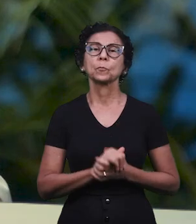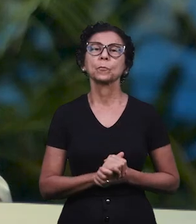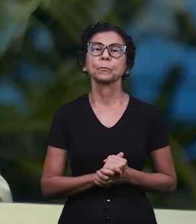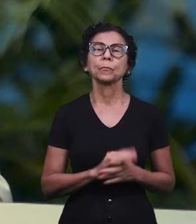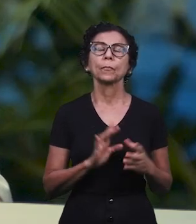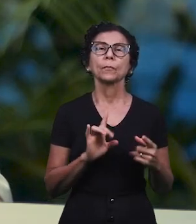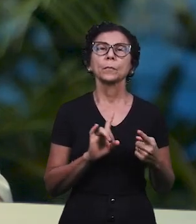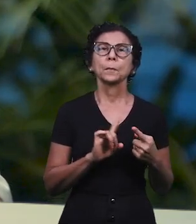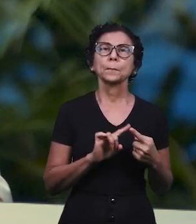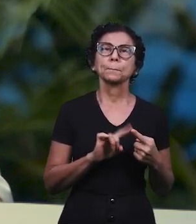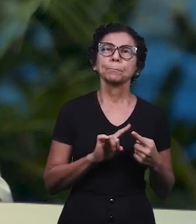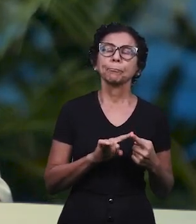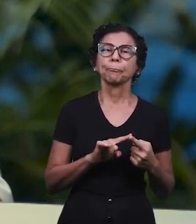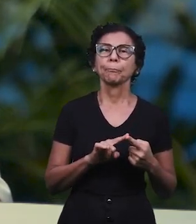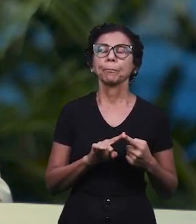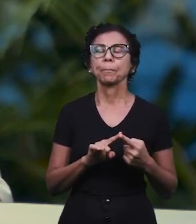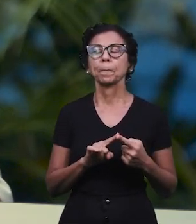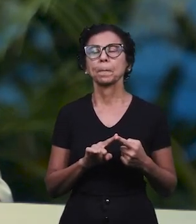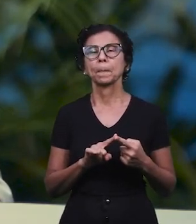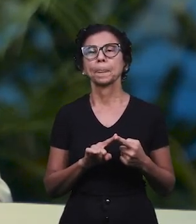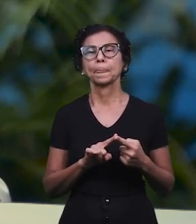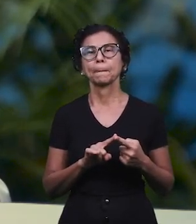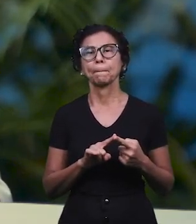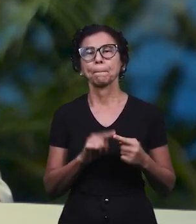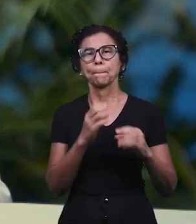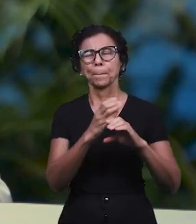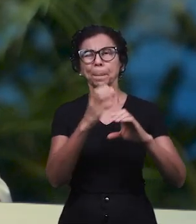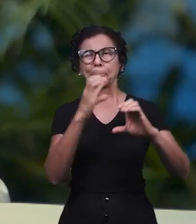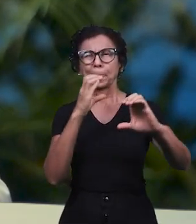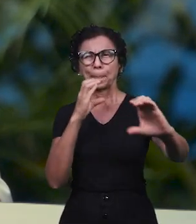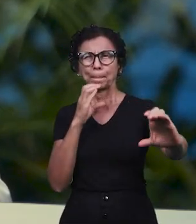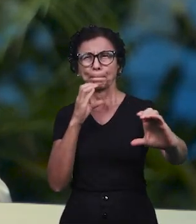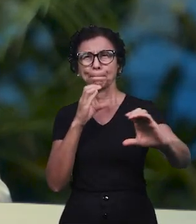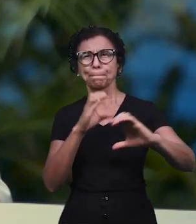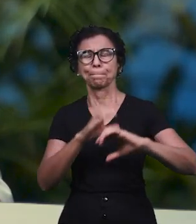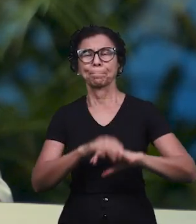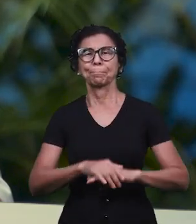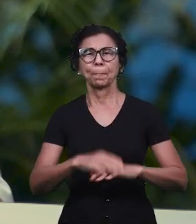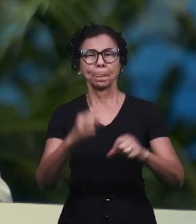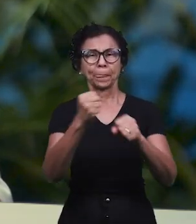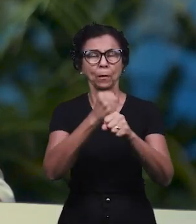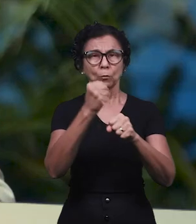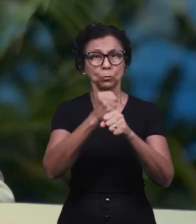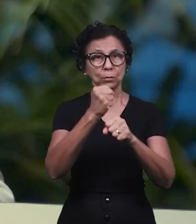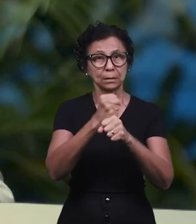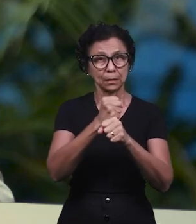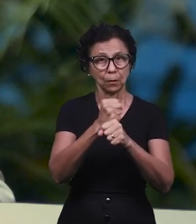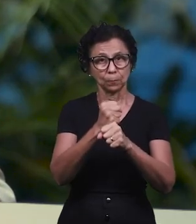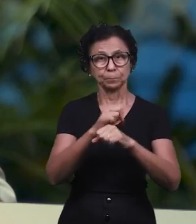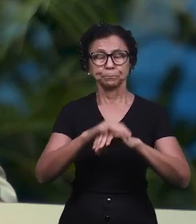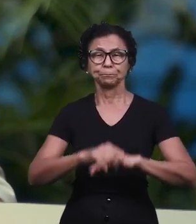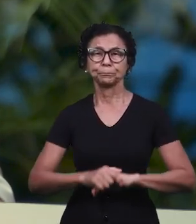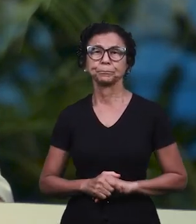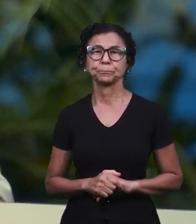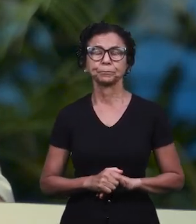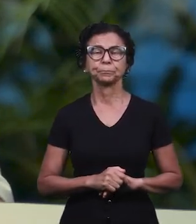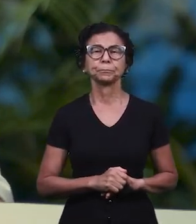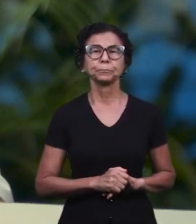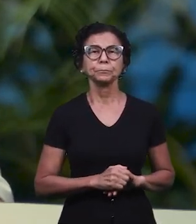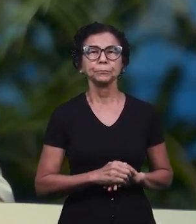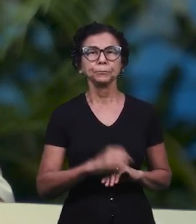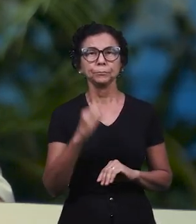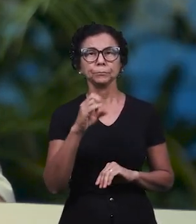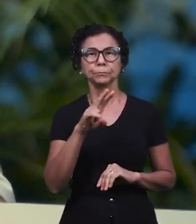curso de graduação em Engenharia de Fortificação e Construção, que é a Engenharia Civil. Nós temos a